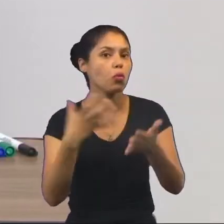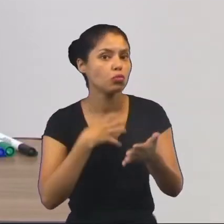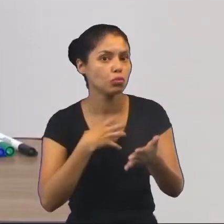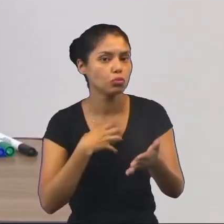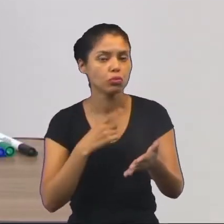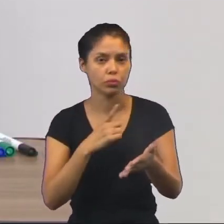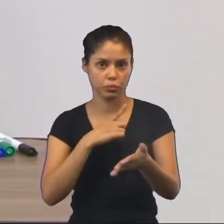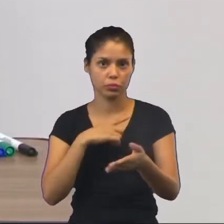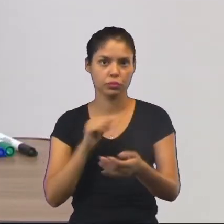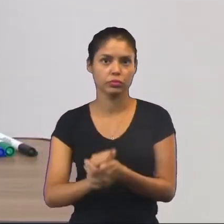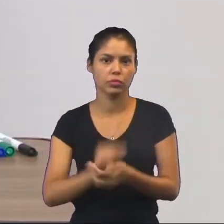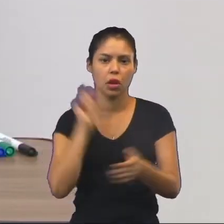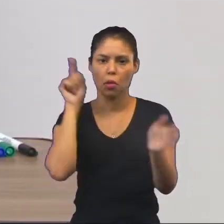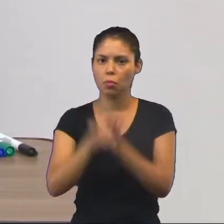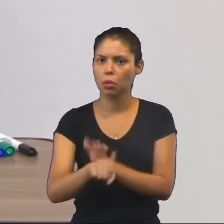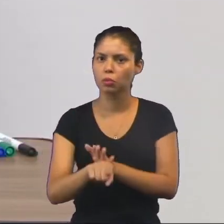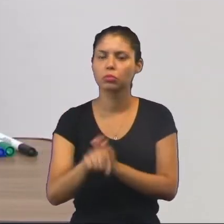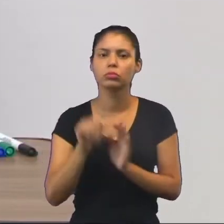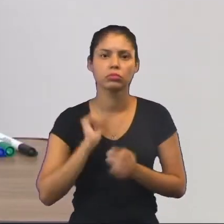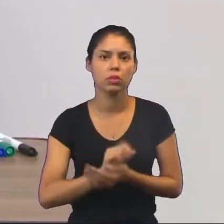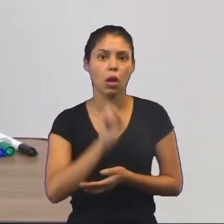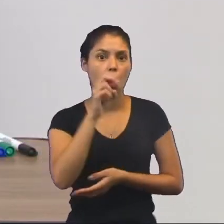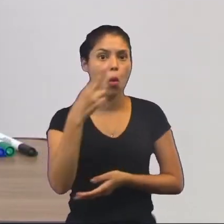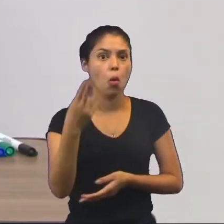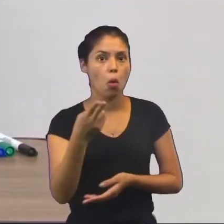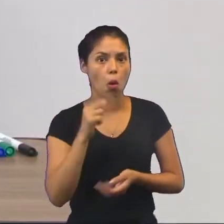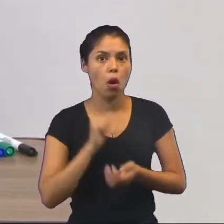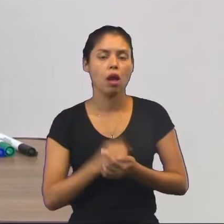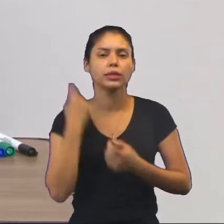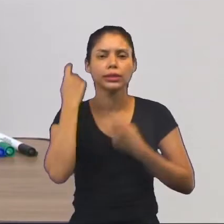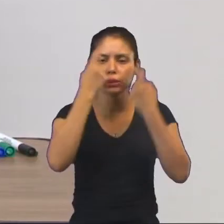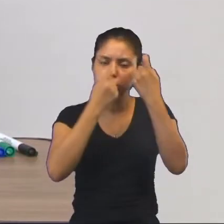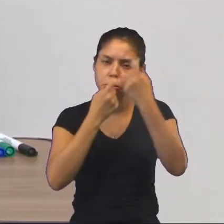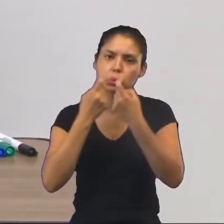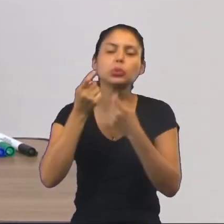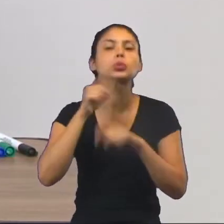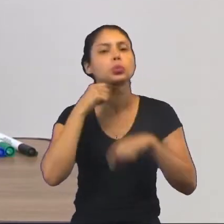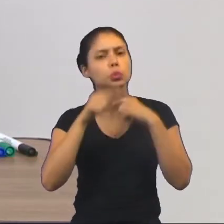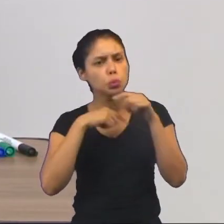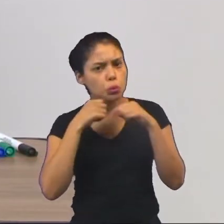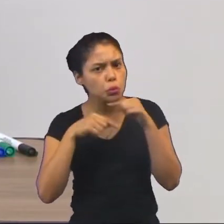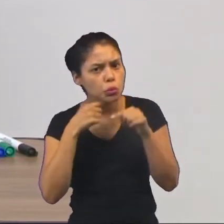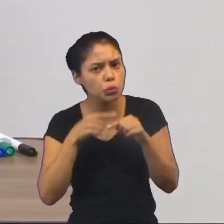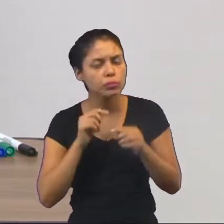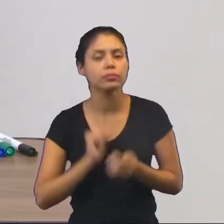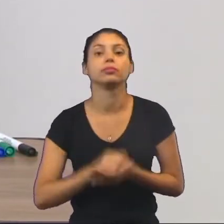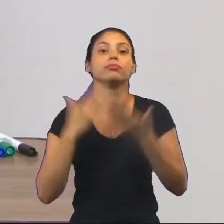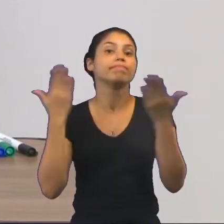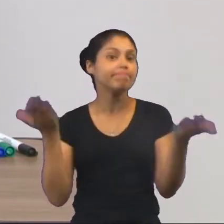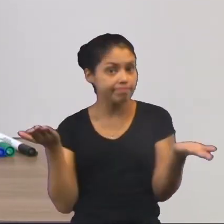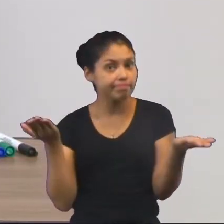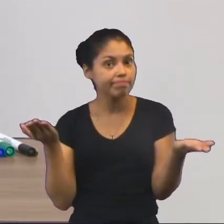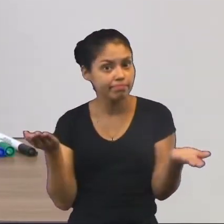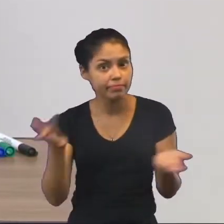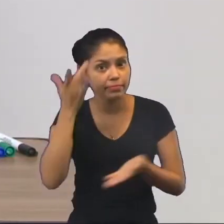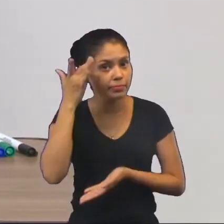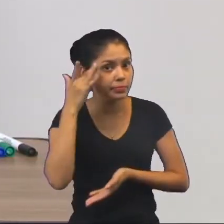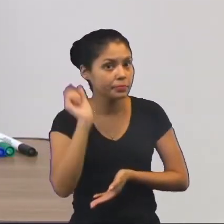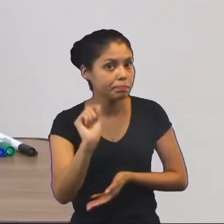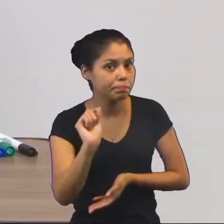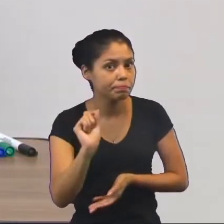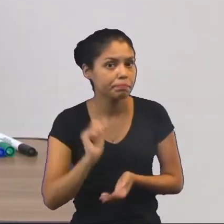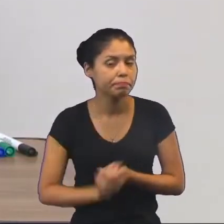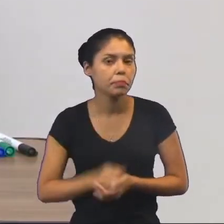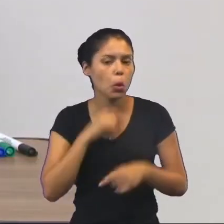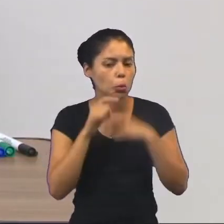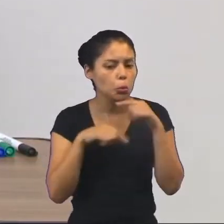ela tem? Ela é uma pergunta ou ela está expressando uma dúvida? E aí, o que vocês acham? Ela está